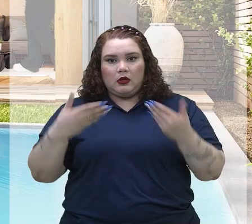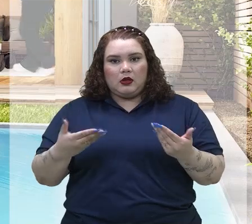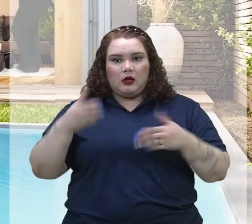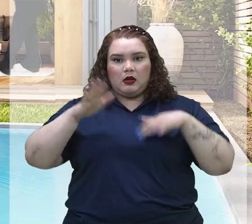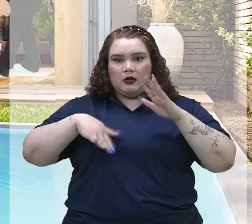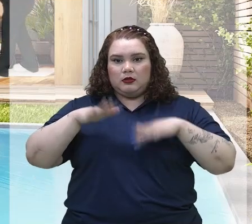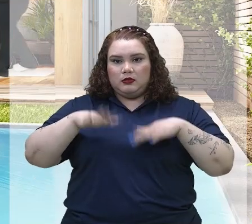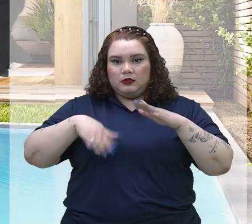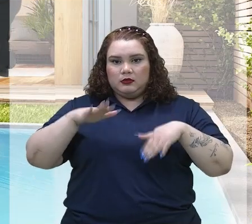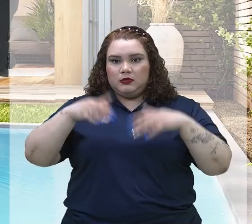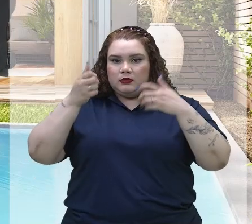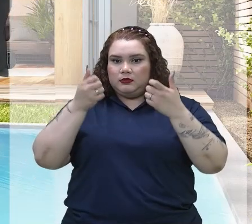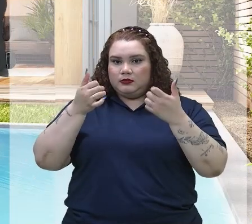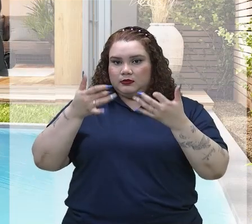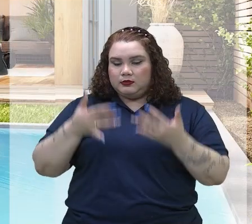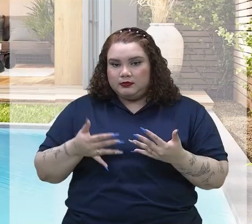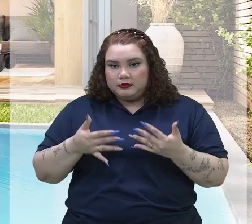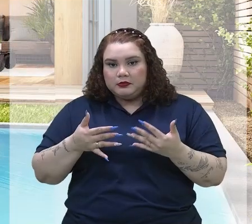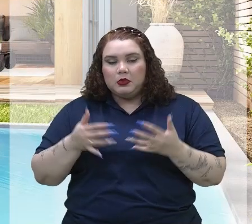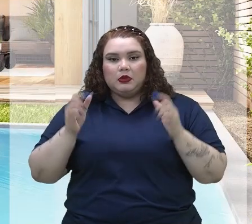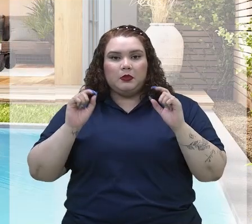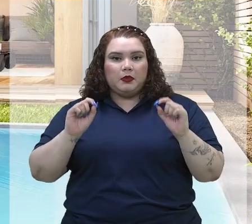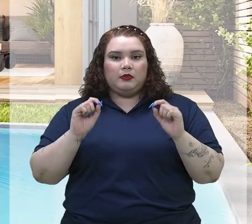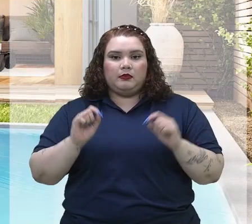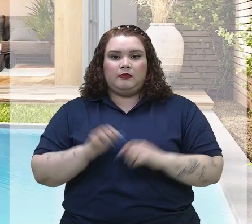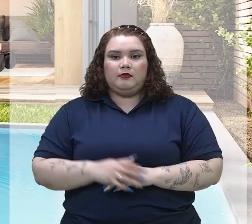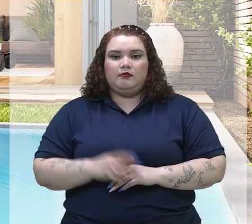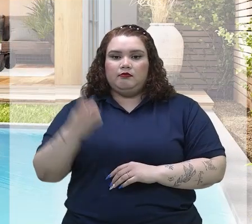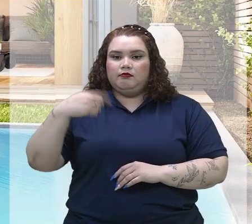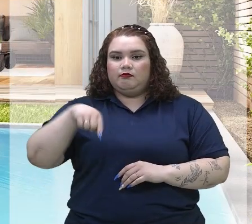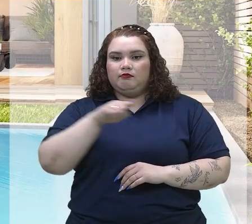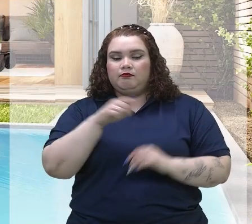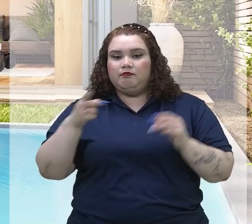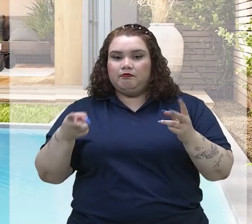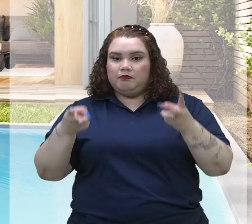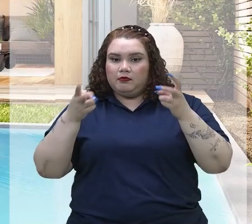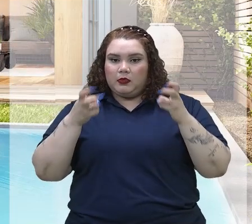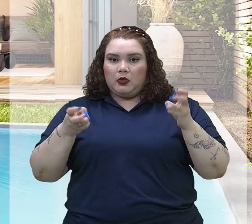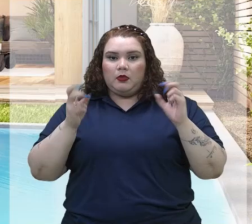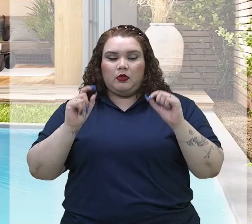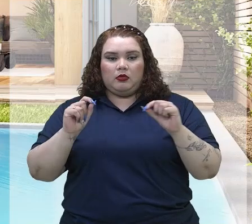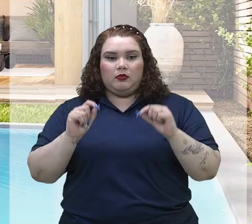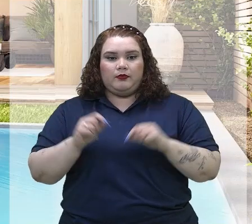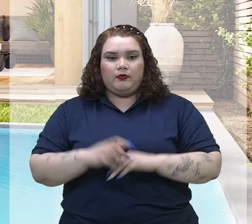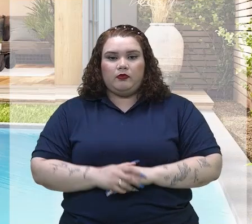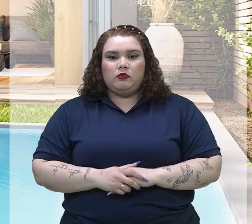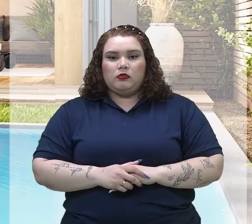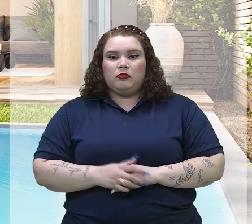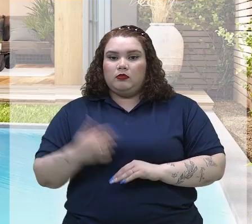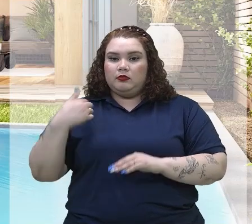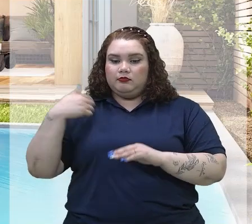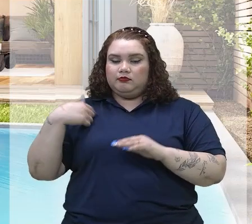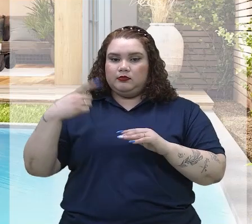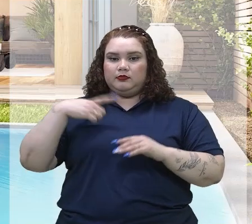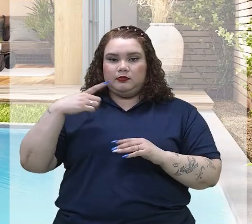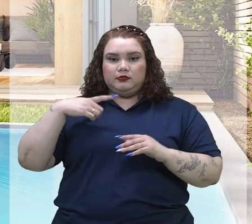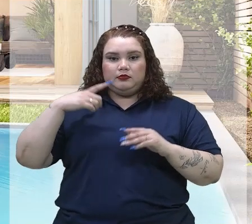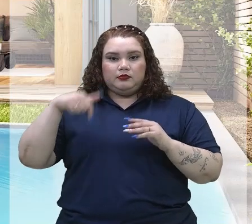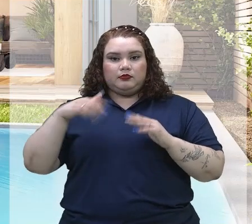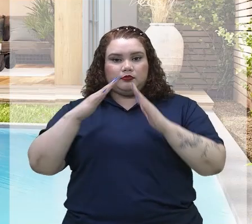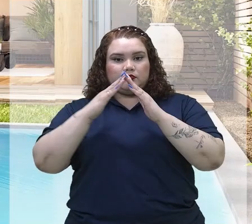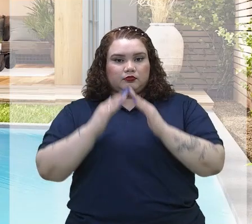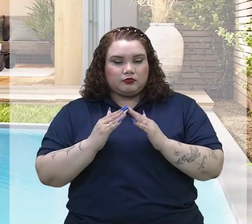se fala aí desses receptores, como vocês podem perceber, que eu estou aqui de